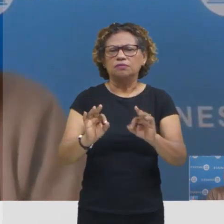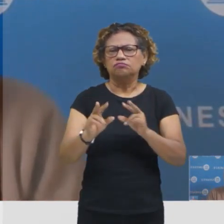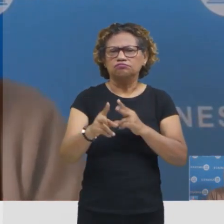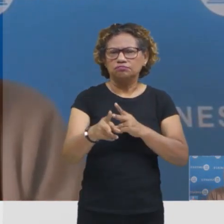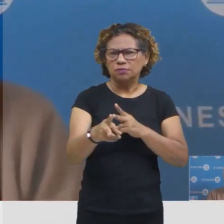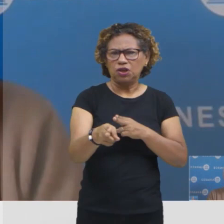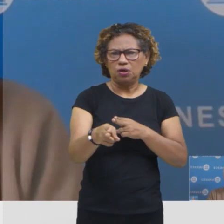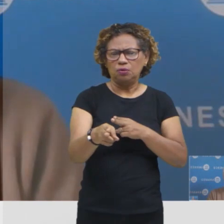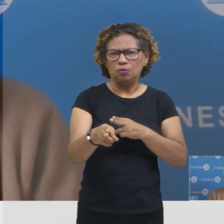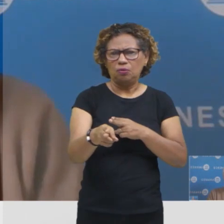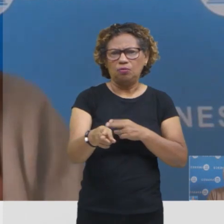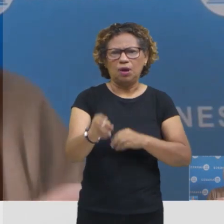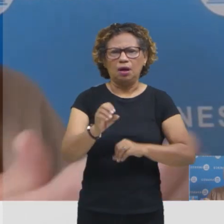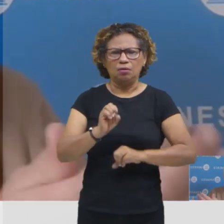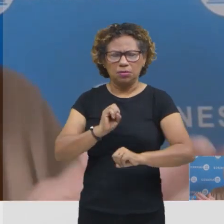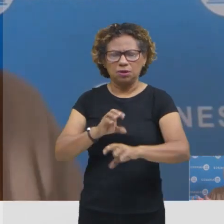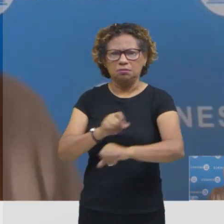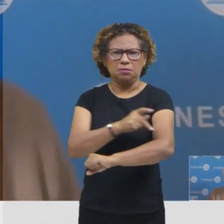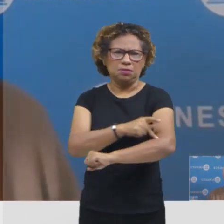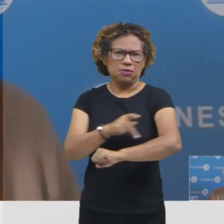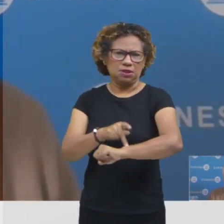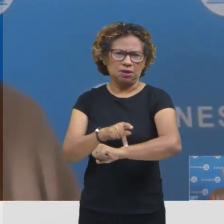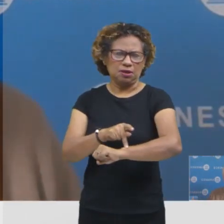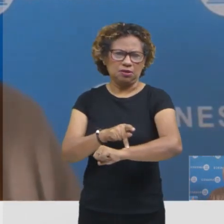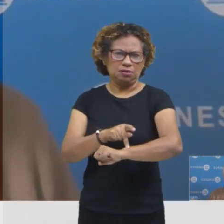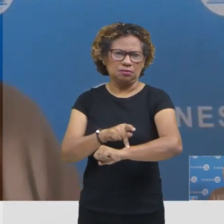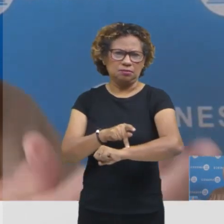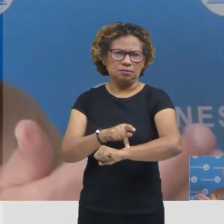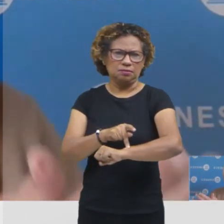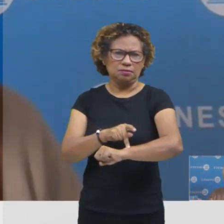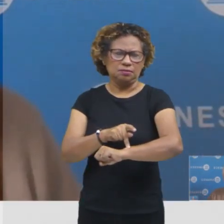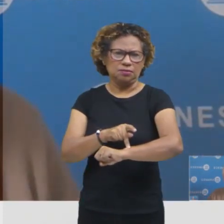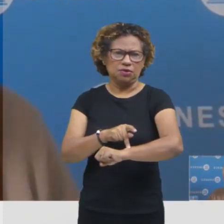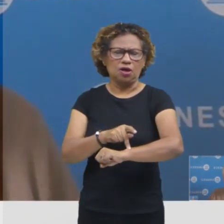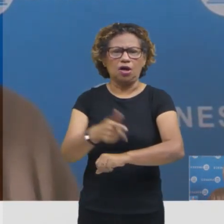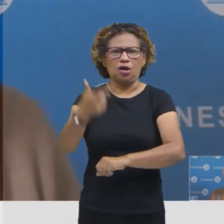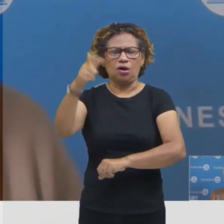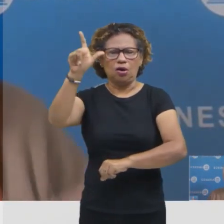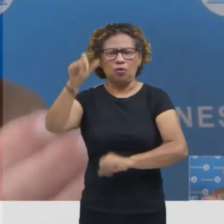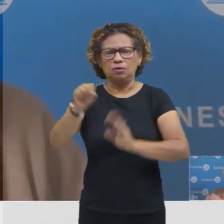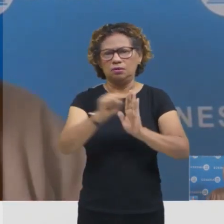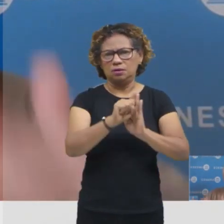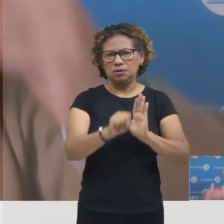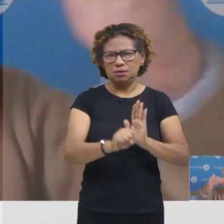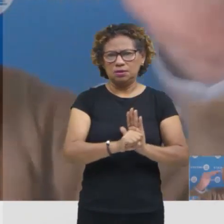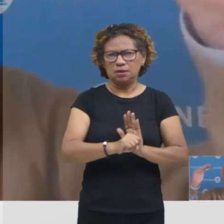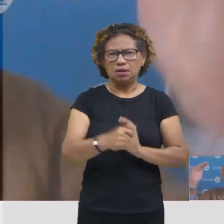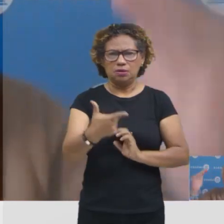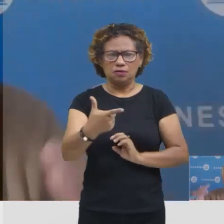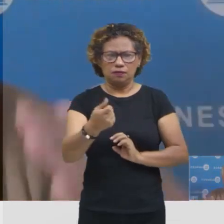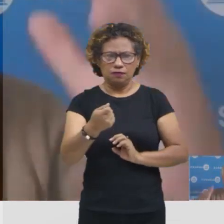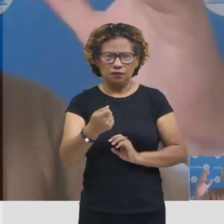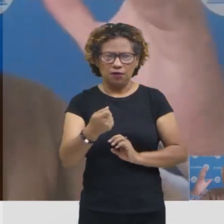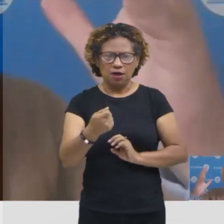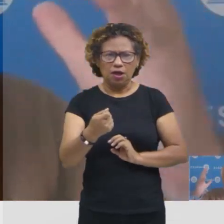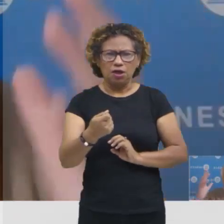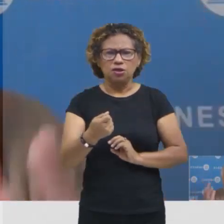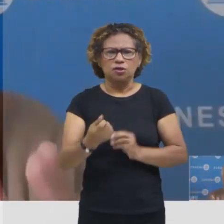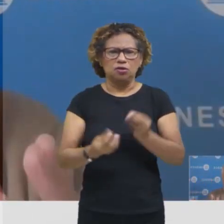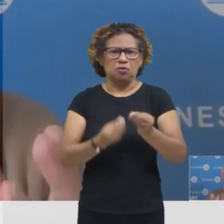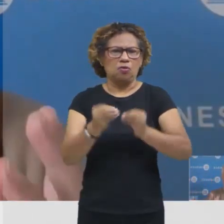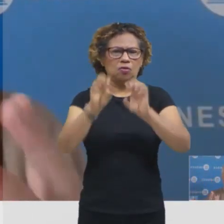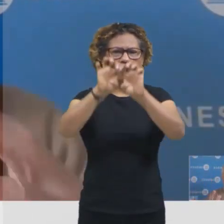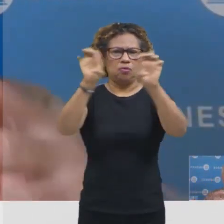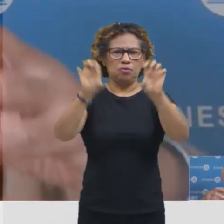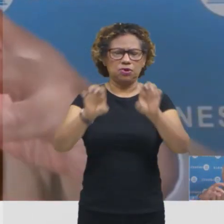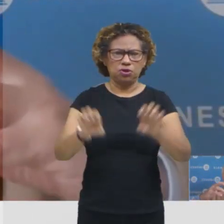relação pedagógica que foi predominante ao longo do século XX, através da estrutura da